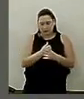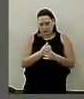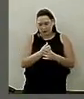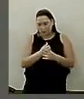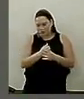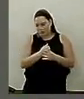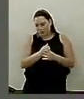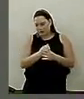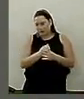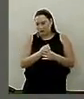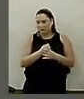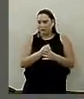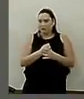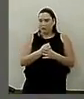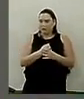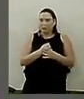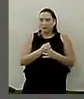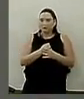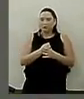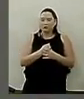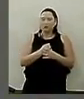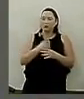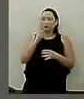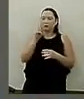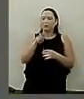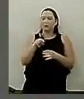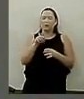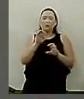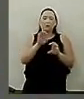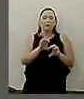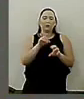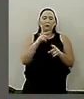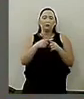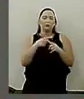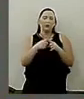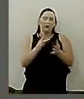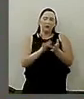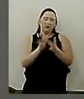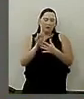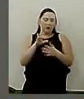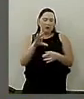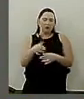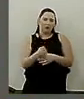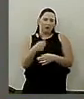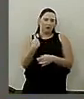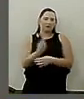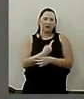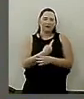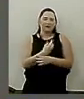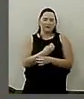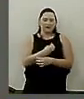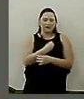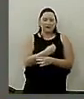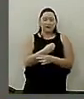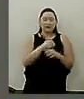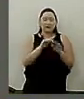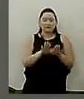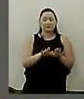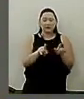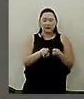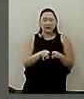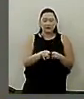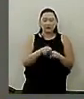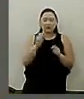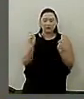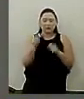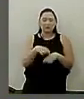É assim que ele pode nos salvar. Ele pode nos salvar porque ele é homem. Então ele pode morrer por nós. Mas ele também só